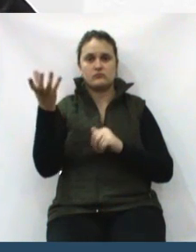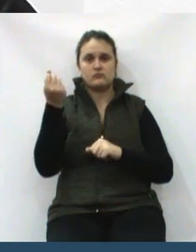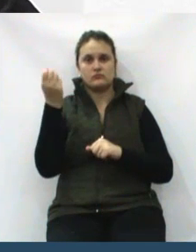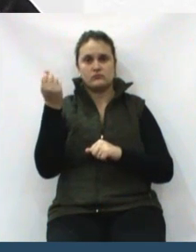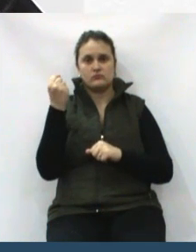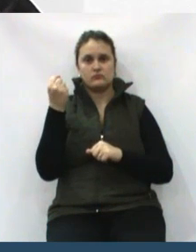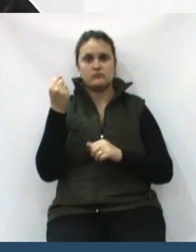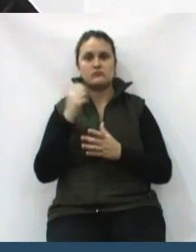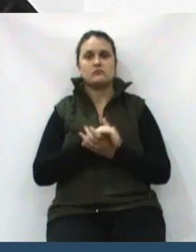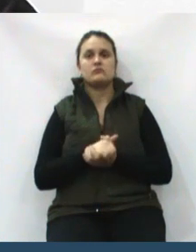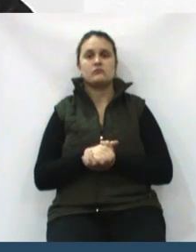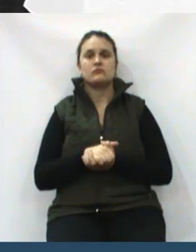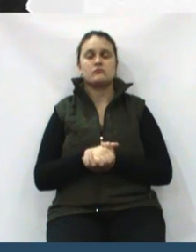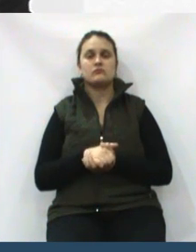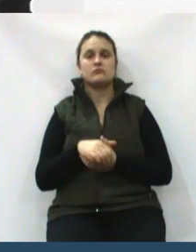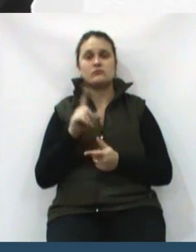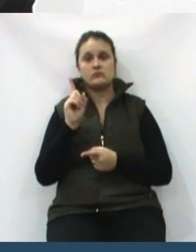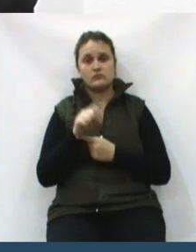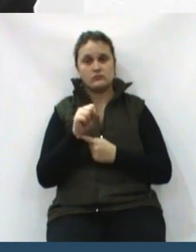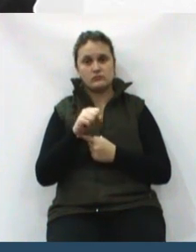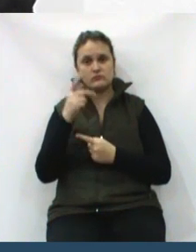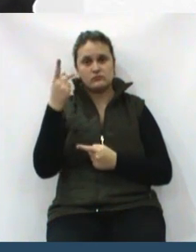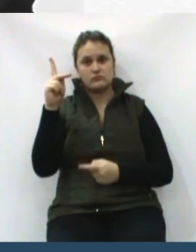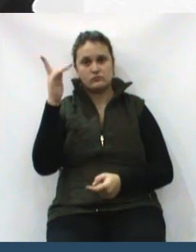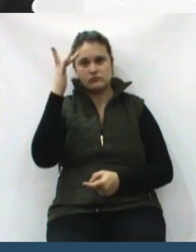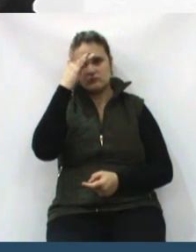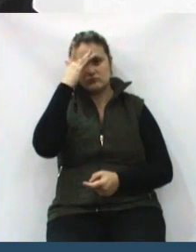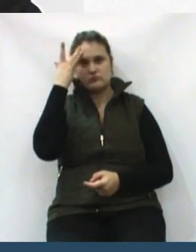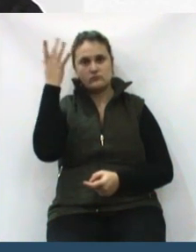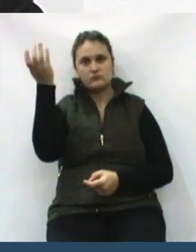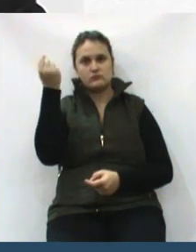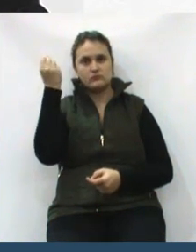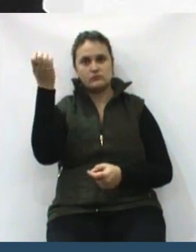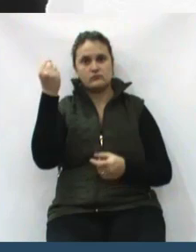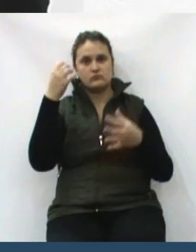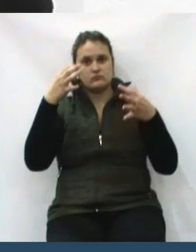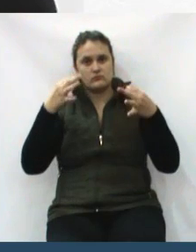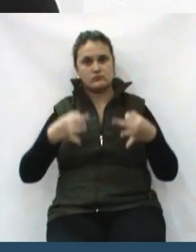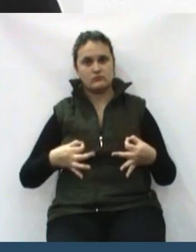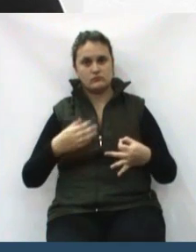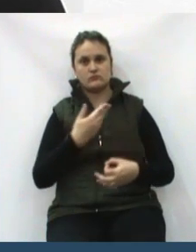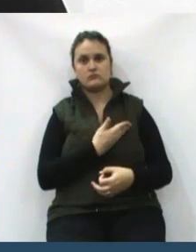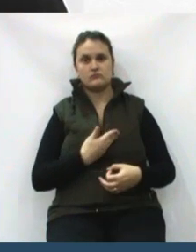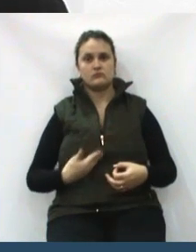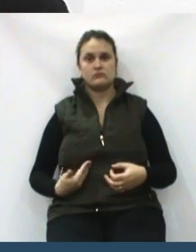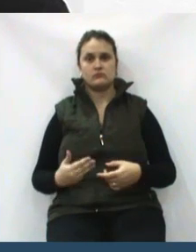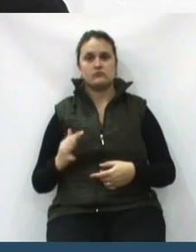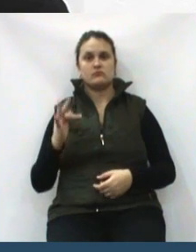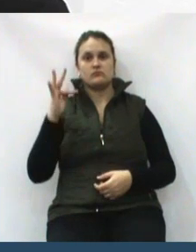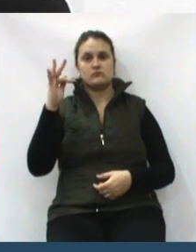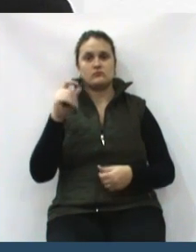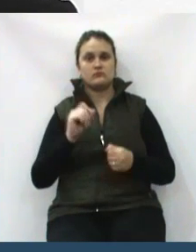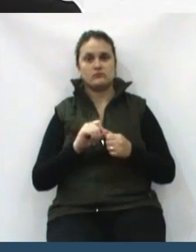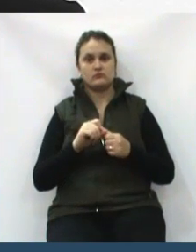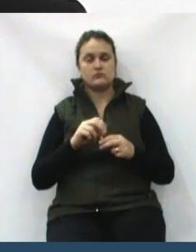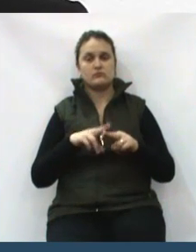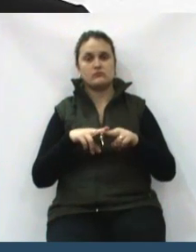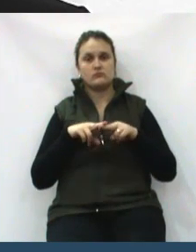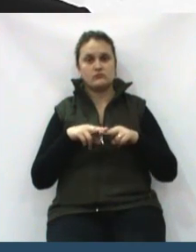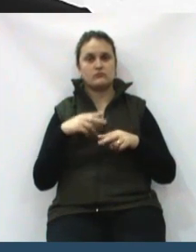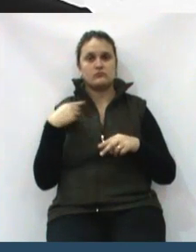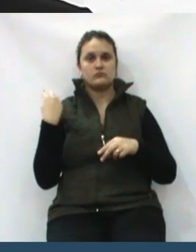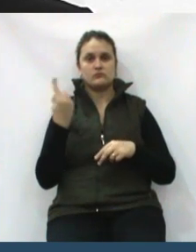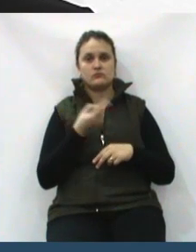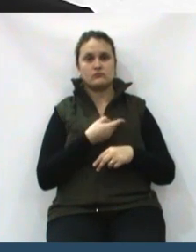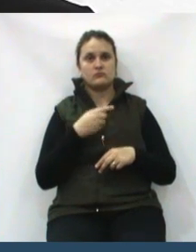tratam de aposentadoria, e sim para os aposentados, de forma justa, o governo federal faz isso. Por isso que nós